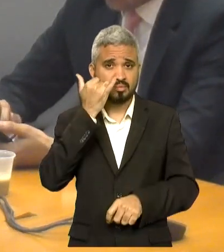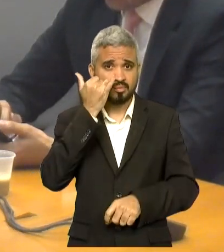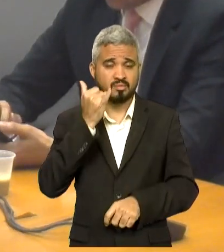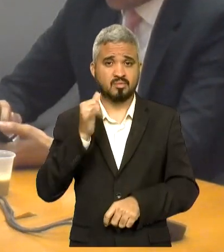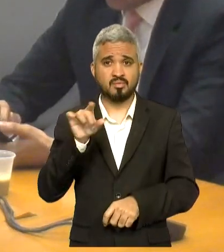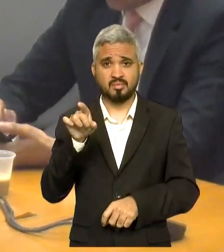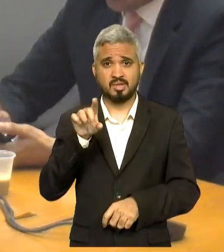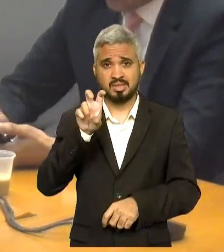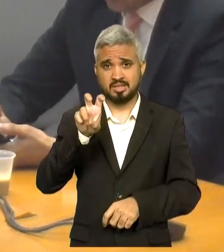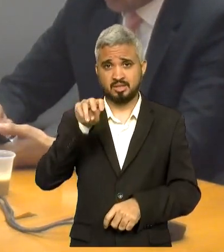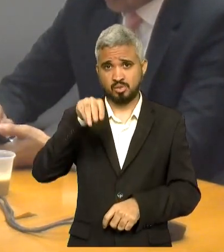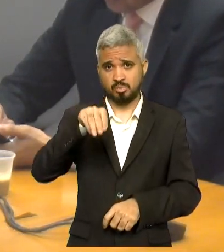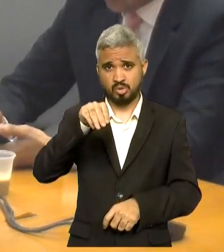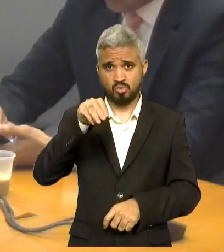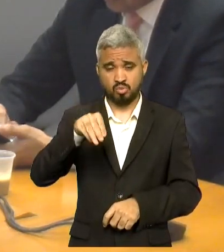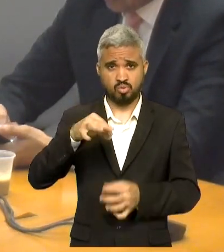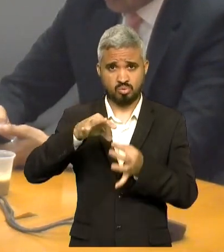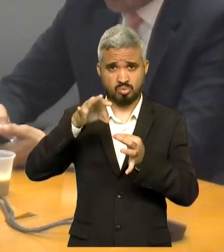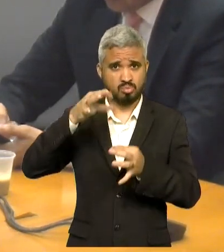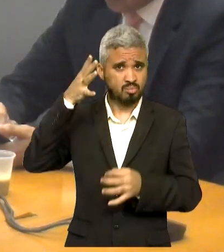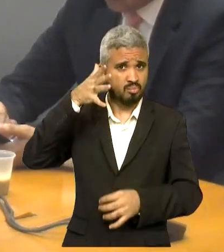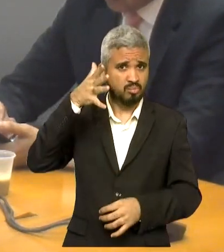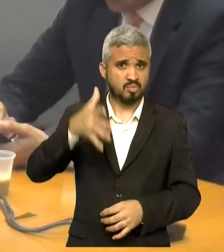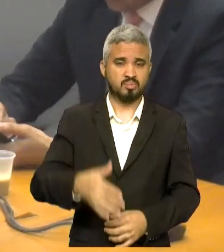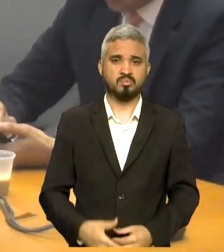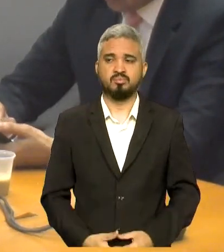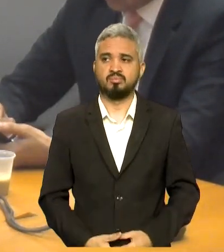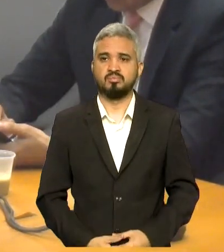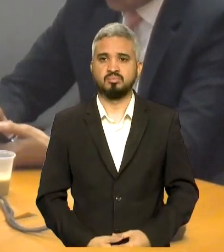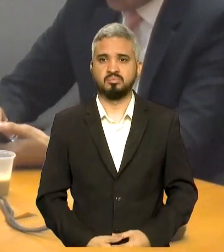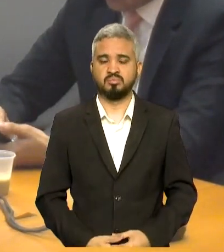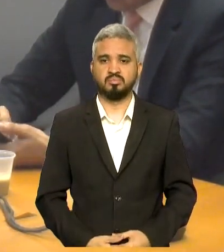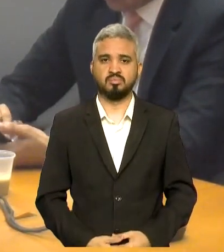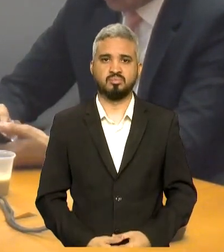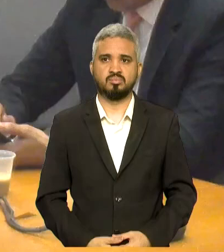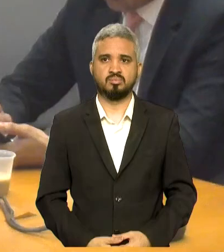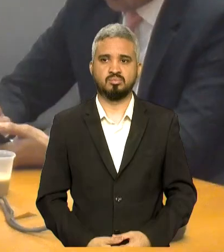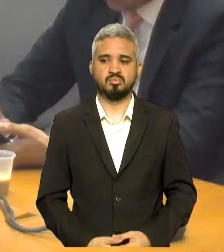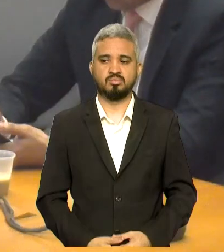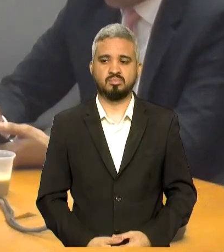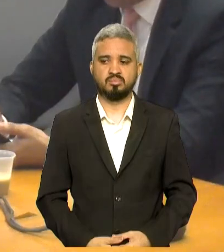5 minutos para se pronunciar. Desse aqui?